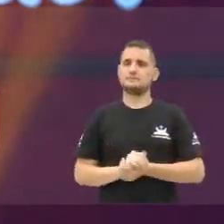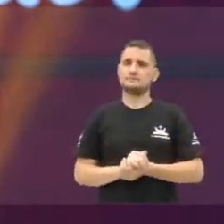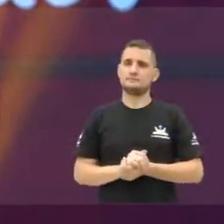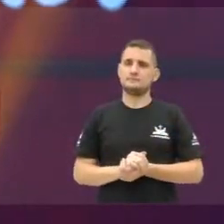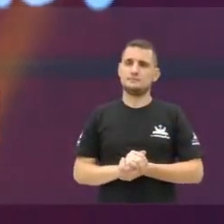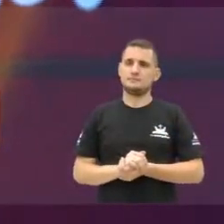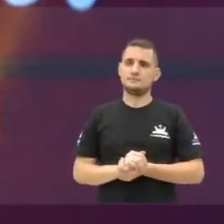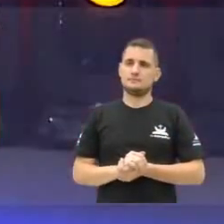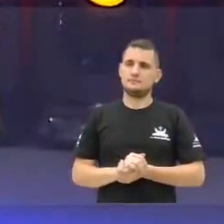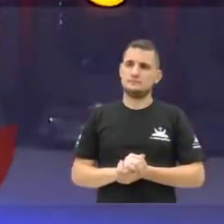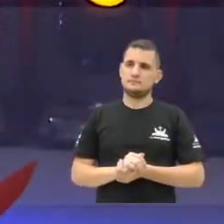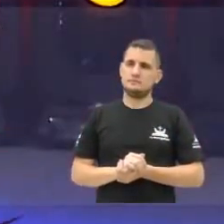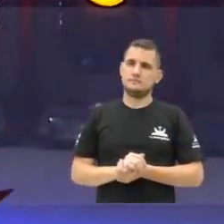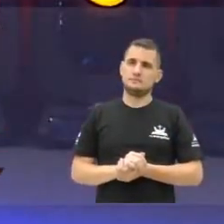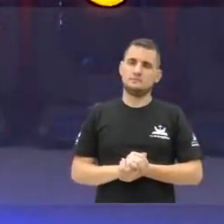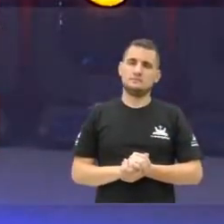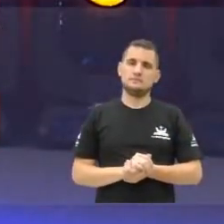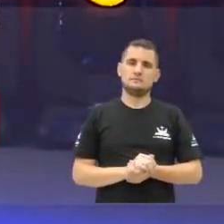Ali,